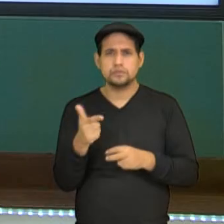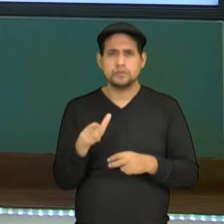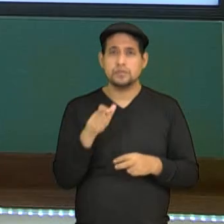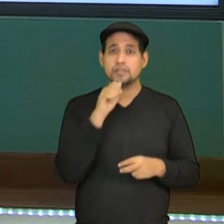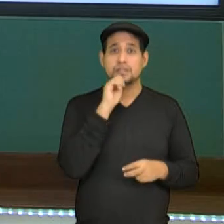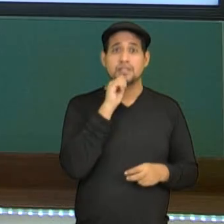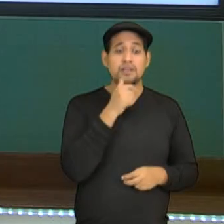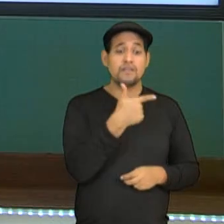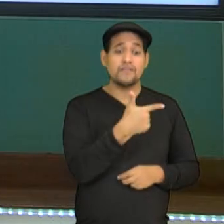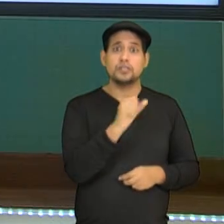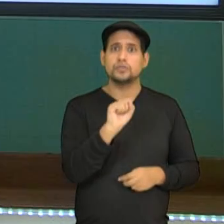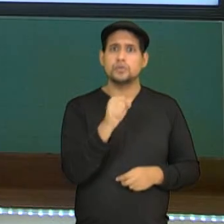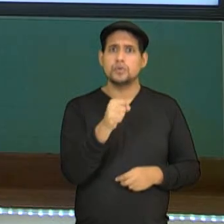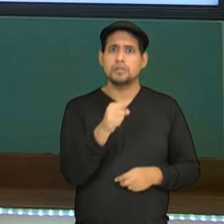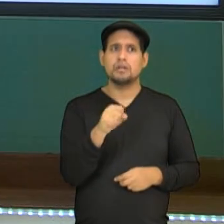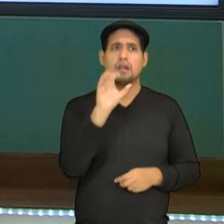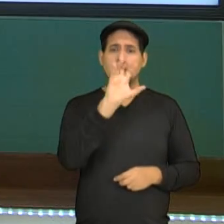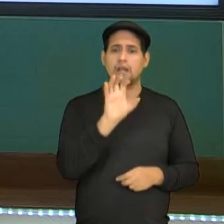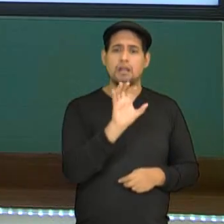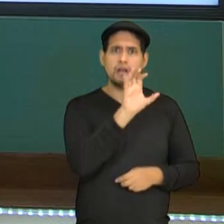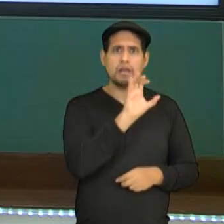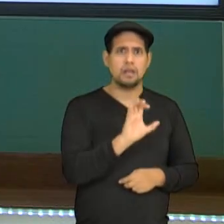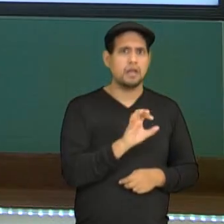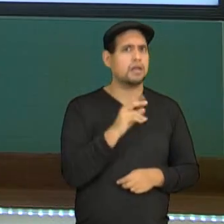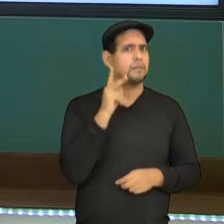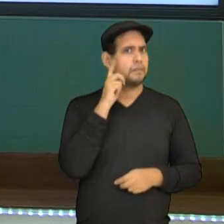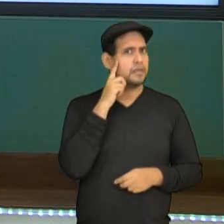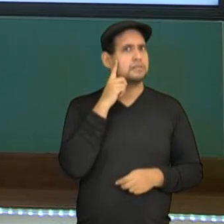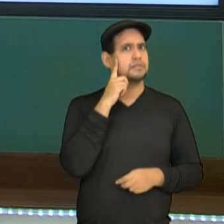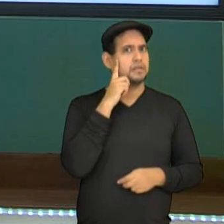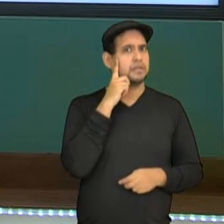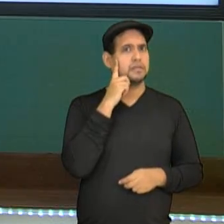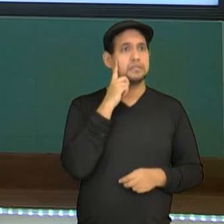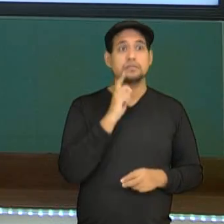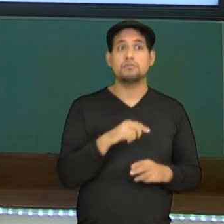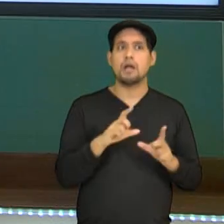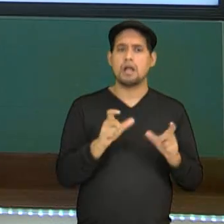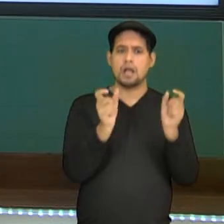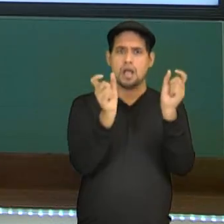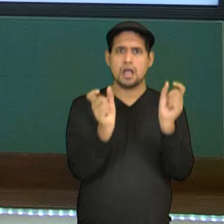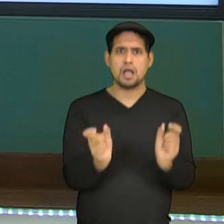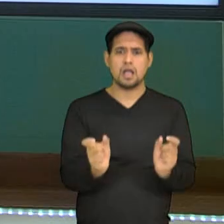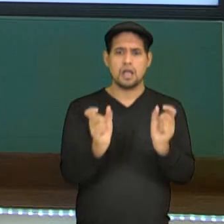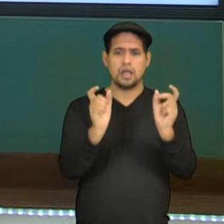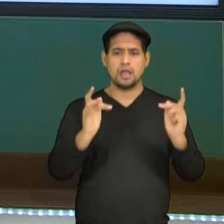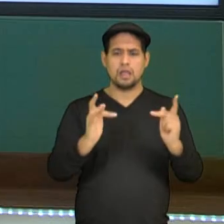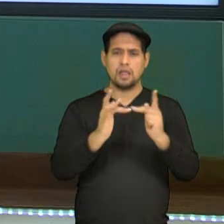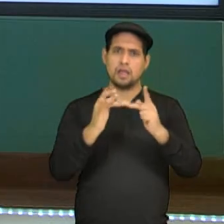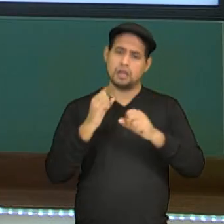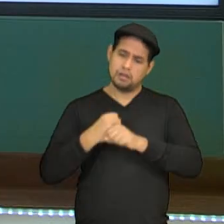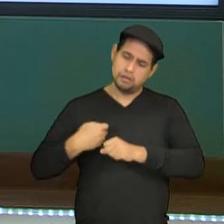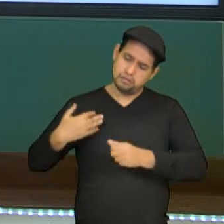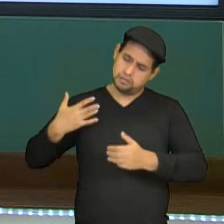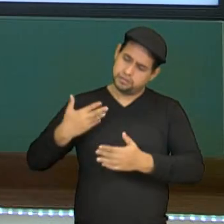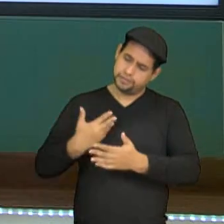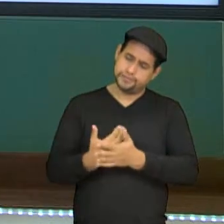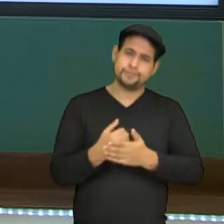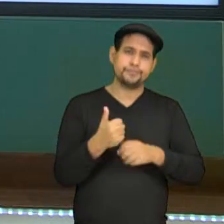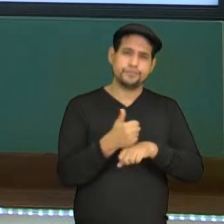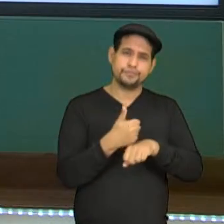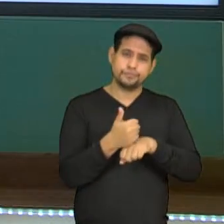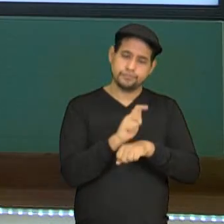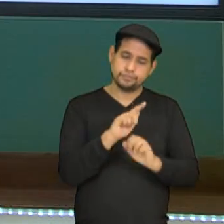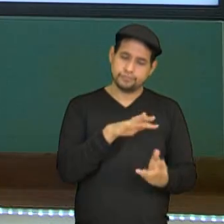como 28 unidades de relevo. Então, observe que dentro de uma caracterização ligada ao tempo, os geógrafos e